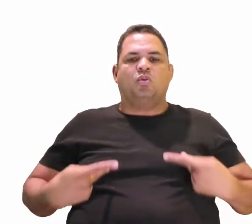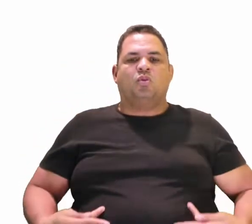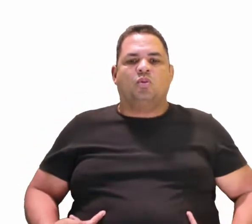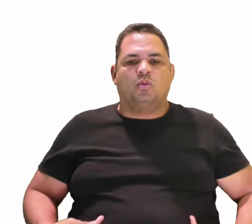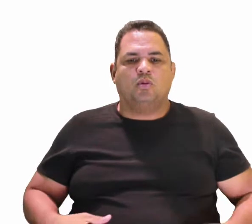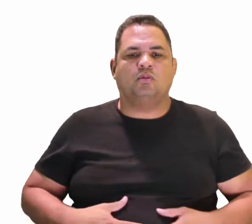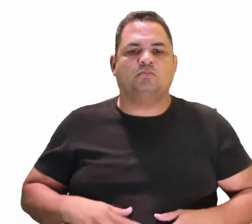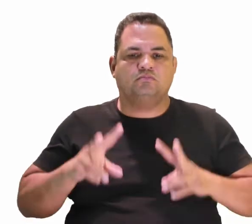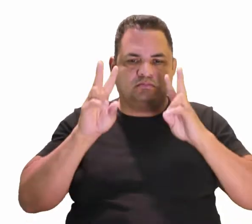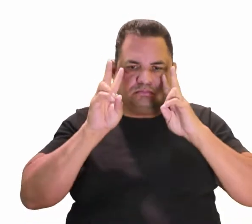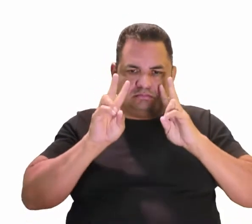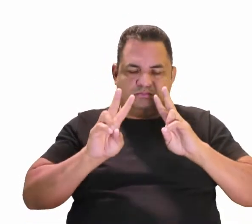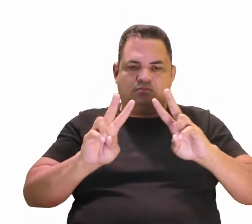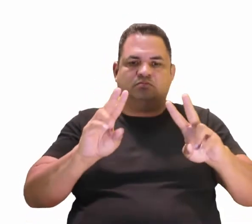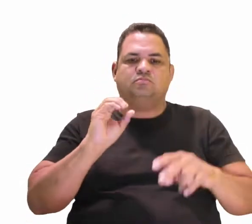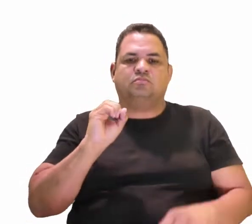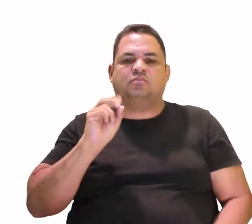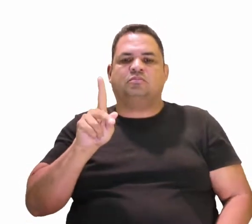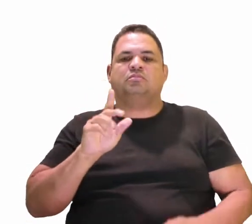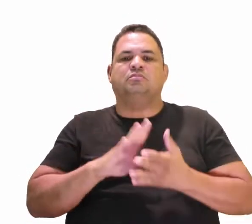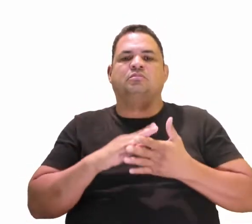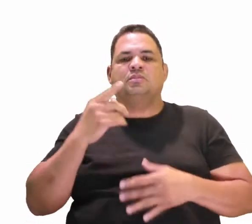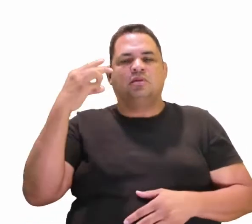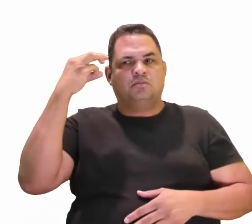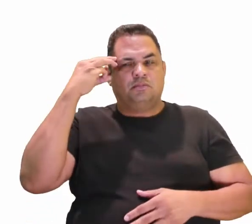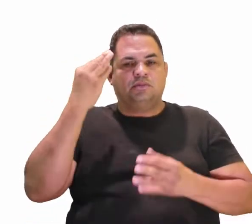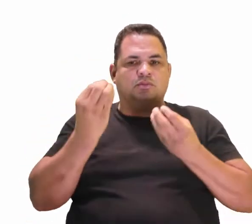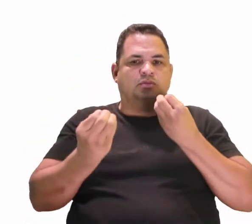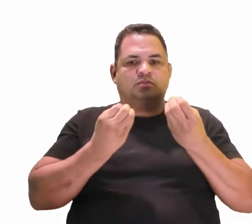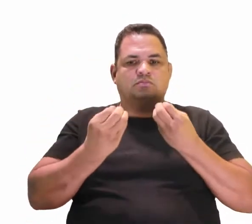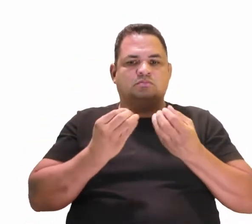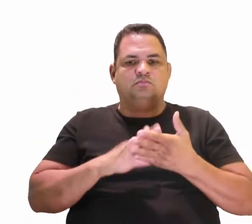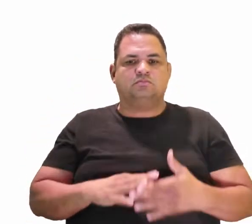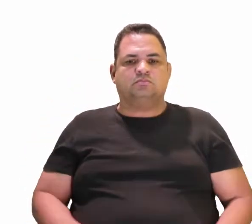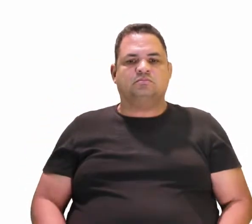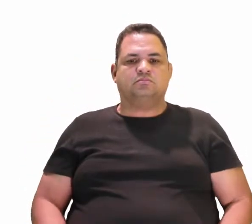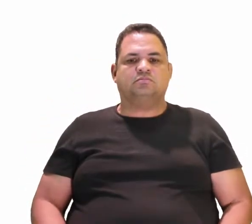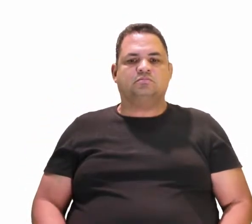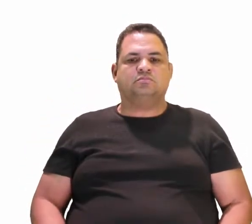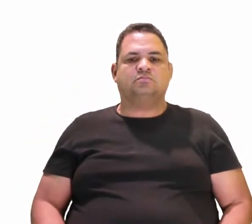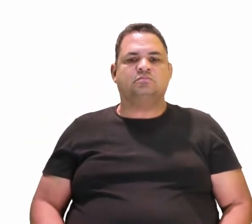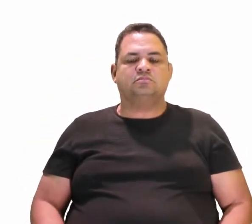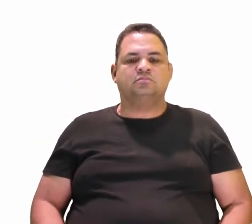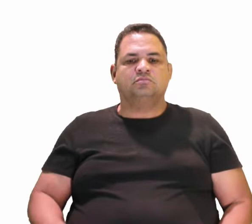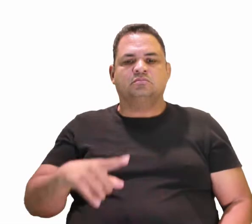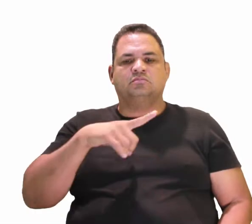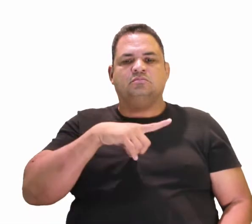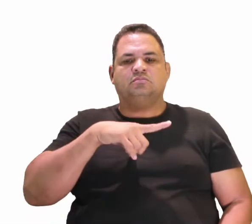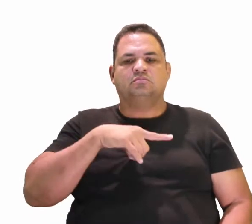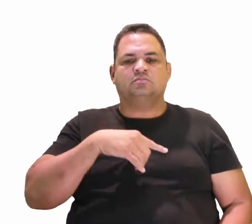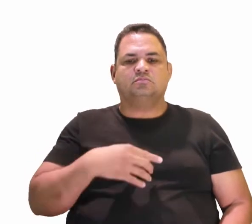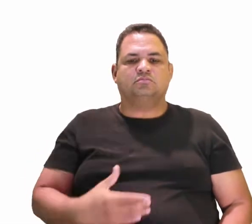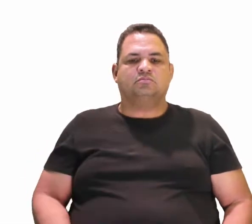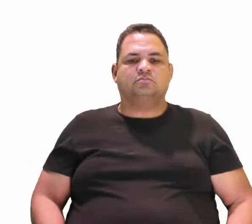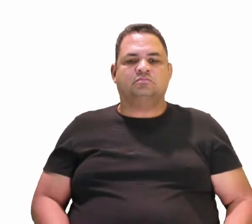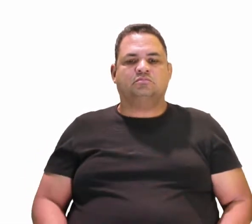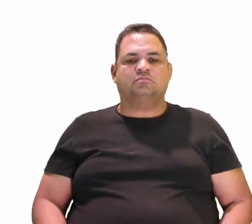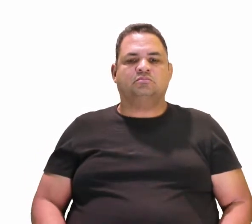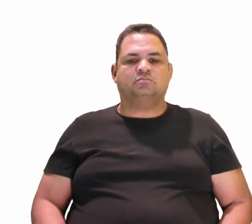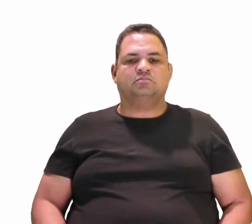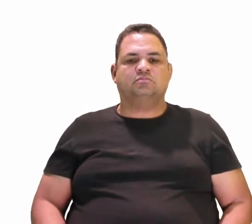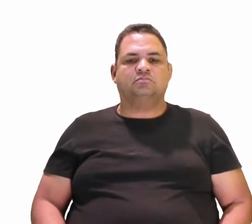o visual, ok, mas e a mente, como é que fica? Então a mente eu ainda acho considero até mais importante nos dias de